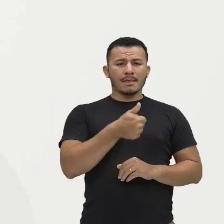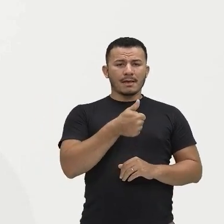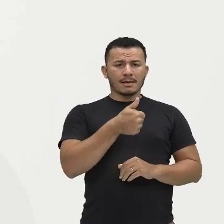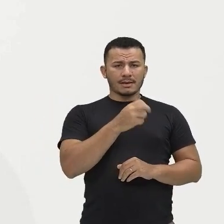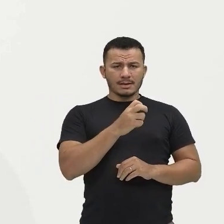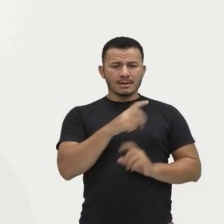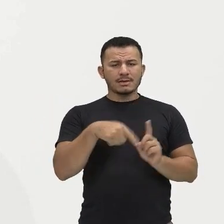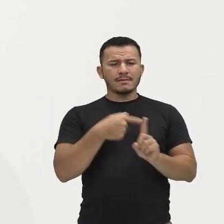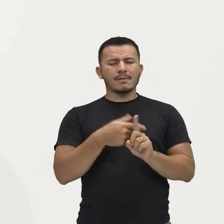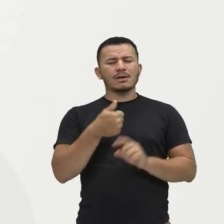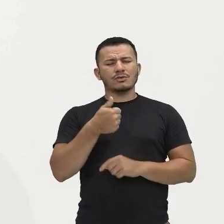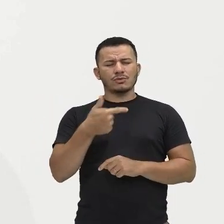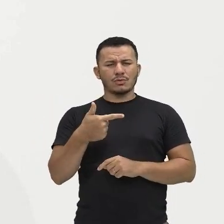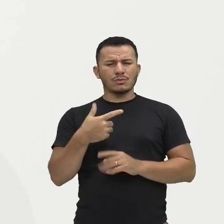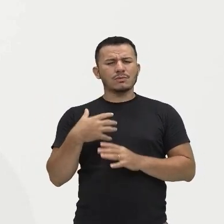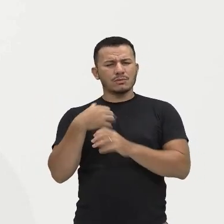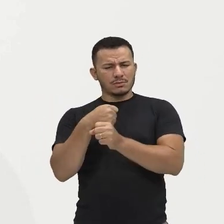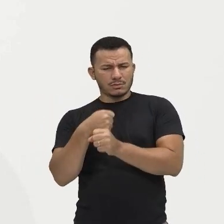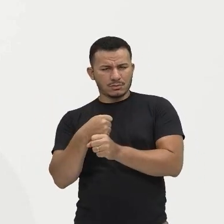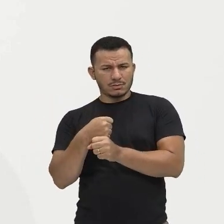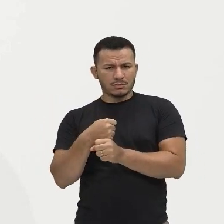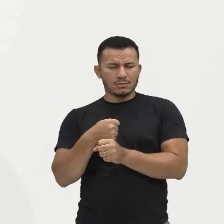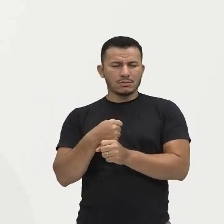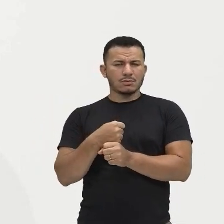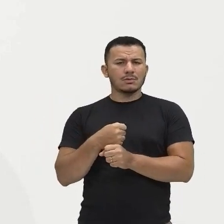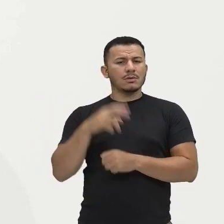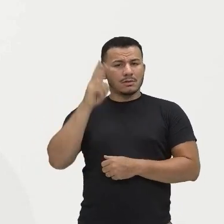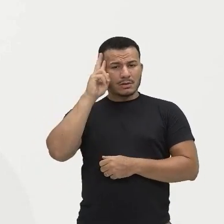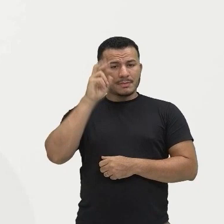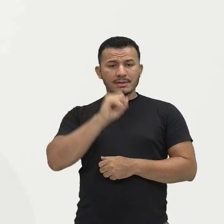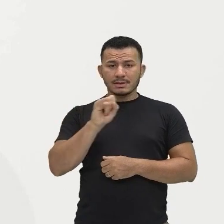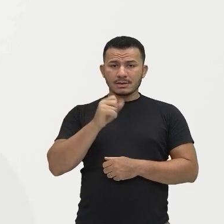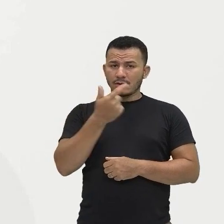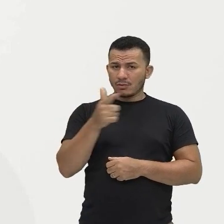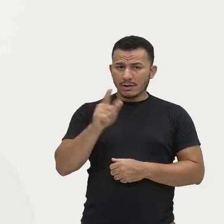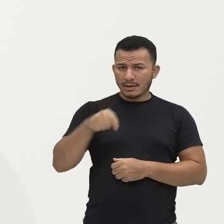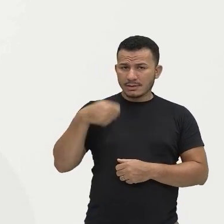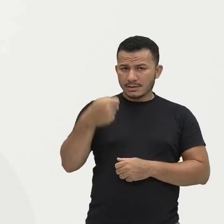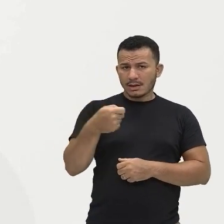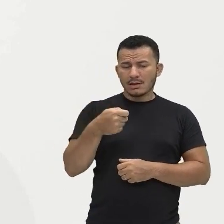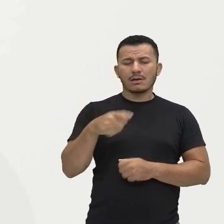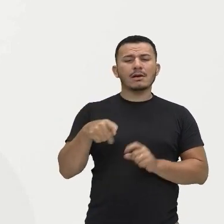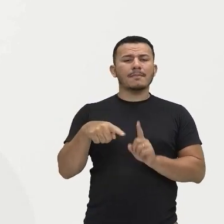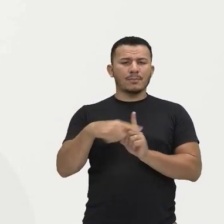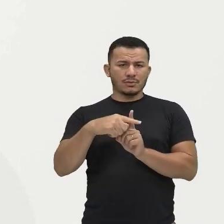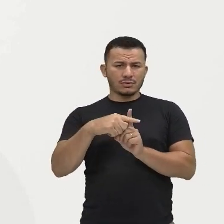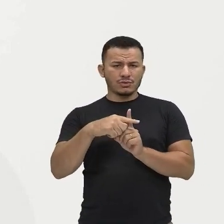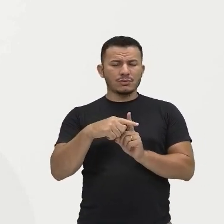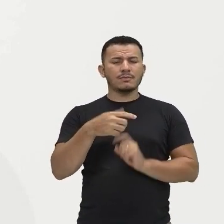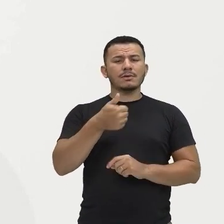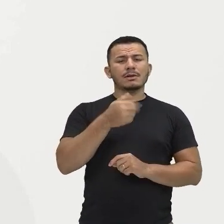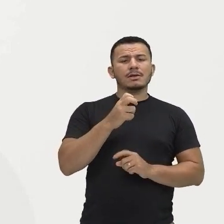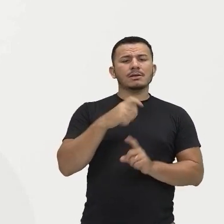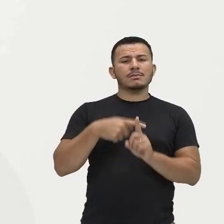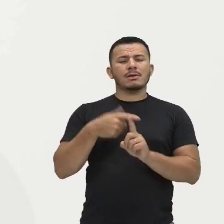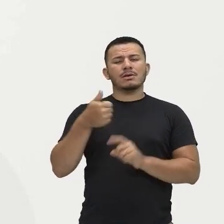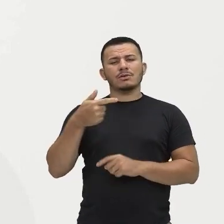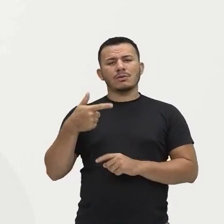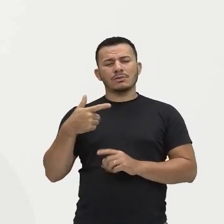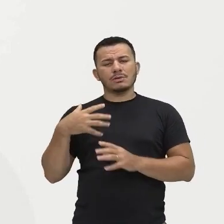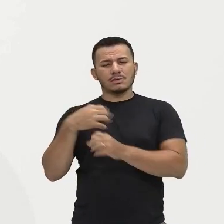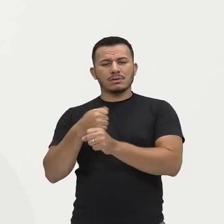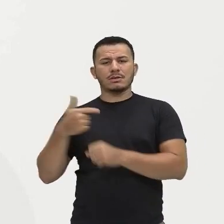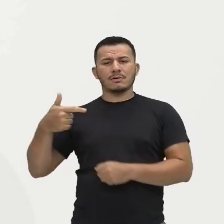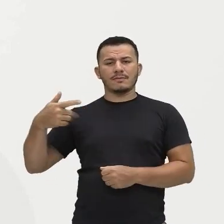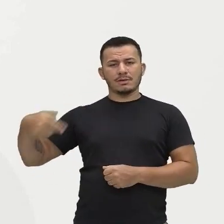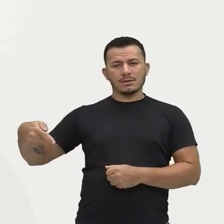mais 12. Mais 15 com mais 12, porque lembrando, quando o número não tem sinal, o sinal é positivo. Mais 15 com mais 12 é mais